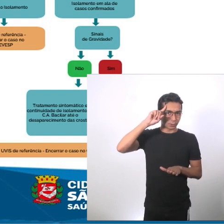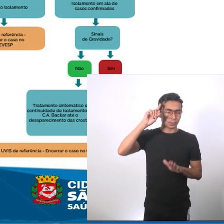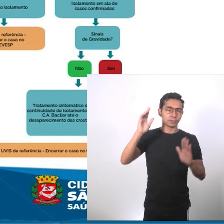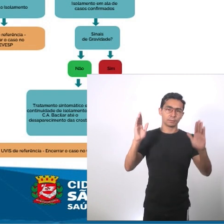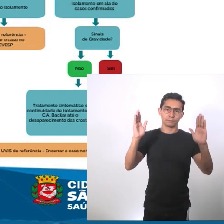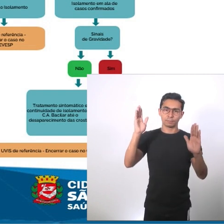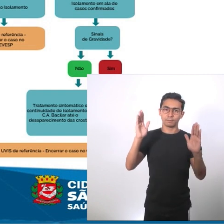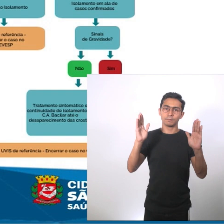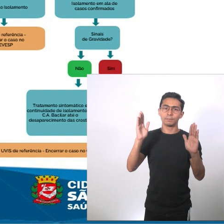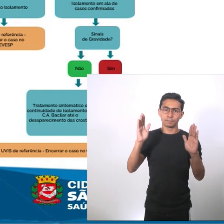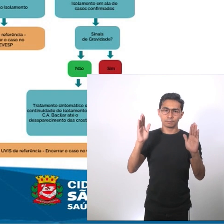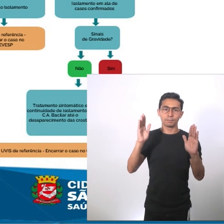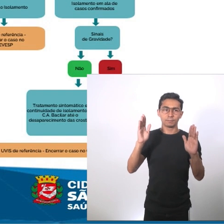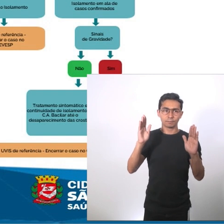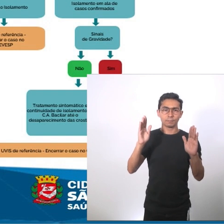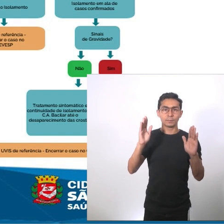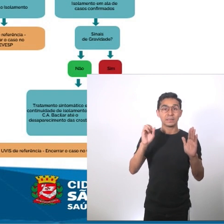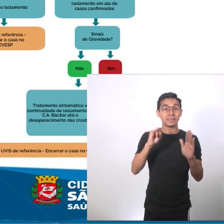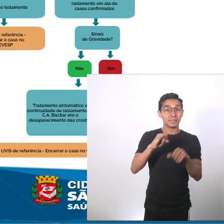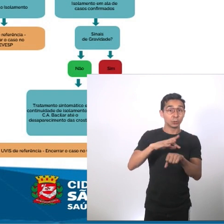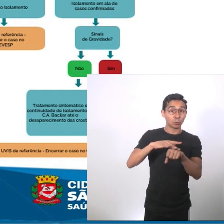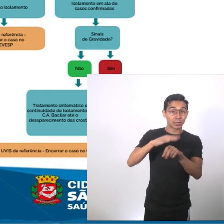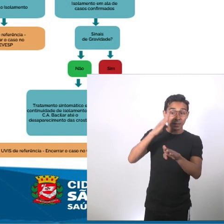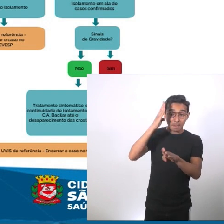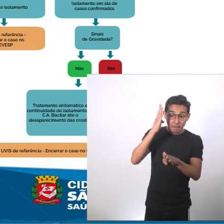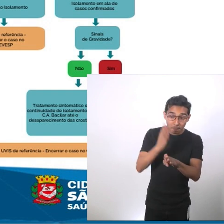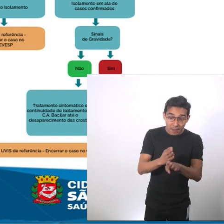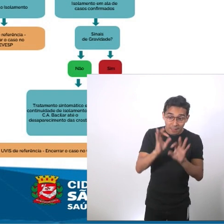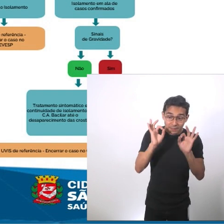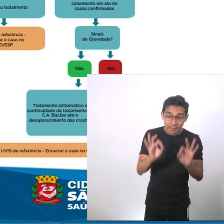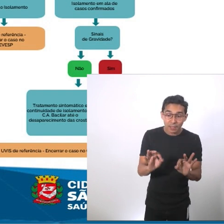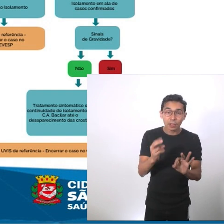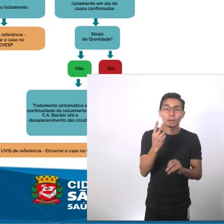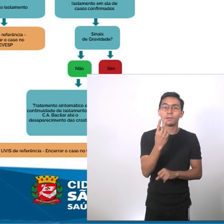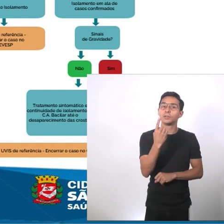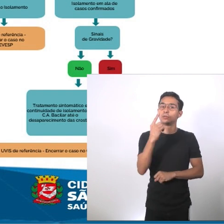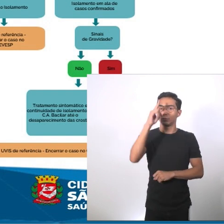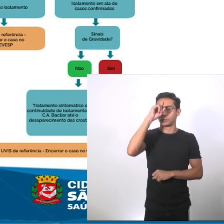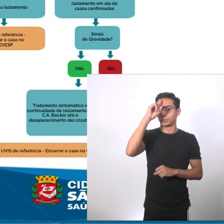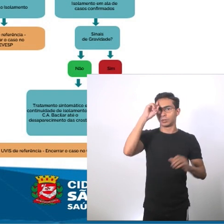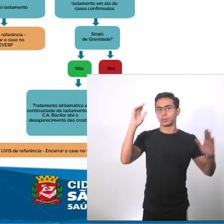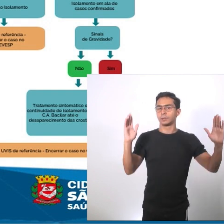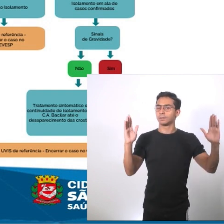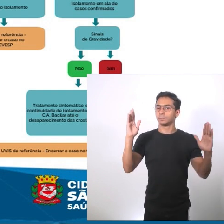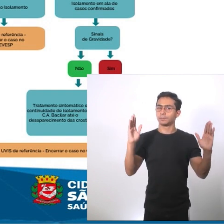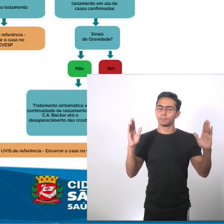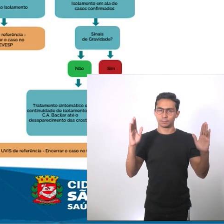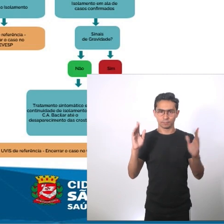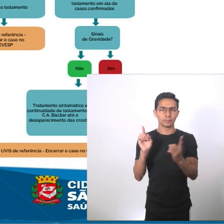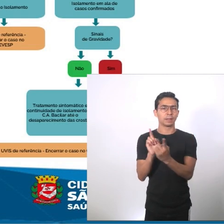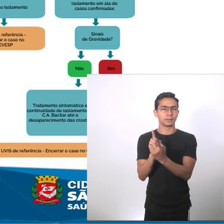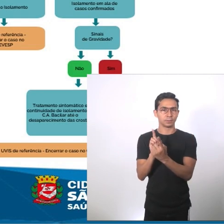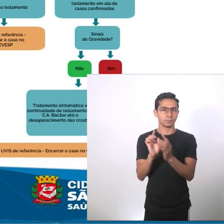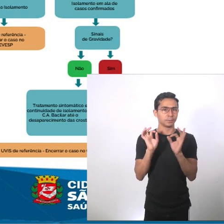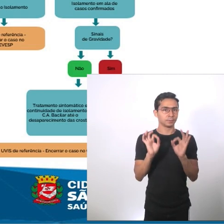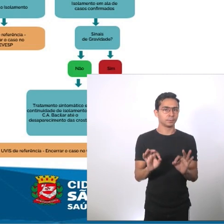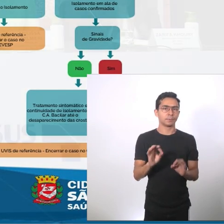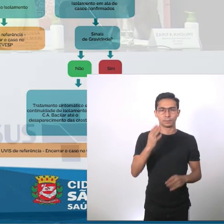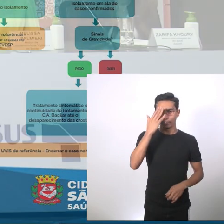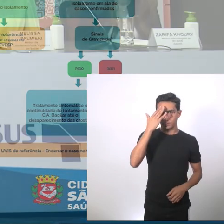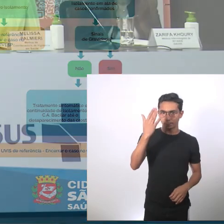isolamento vai ser de 21 dias, e dar um atendimento adequado para esse paciente. Muito